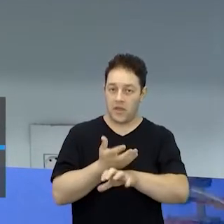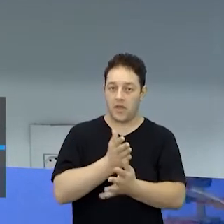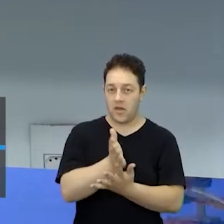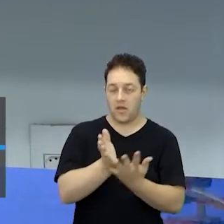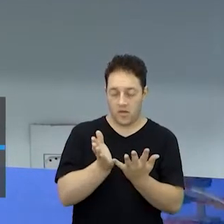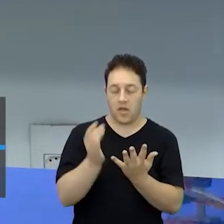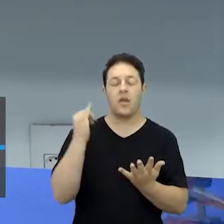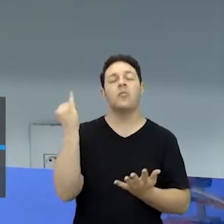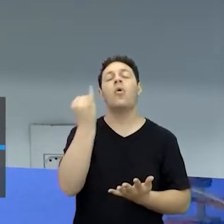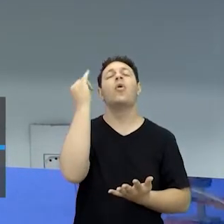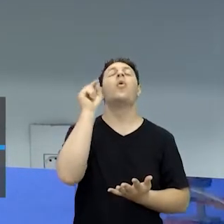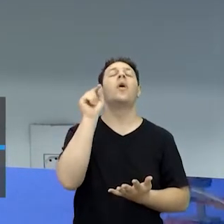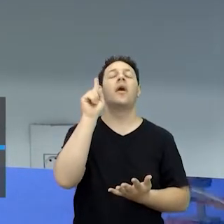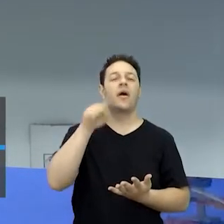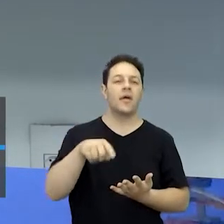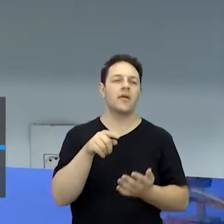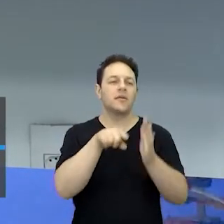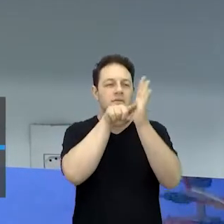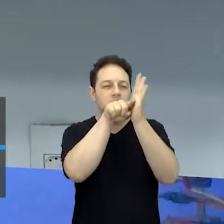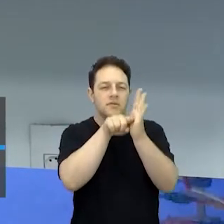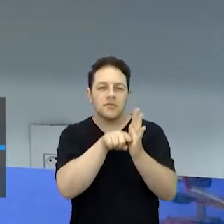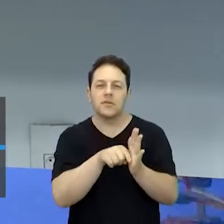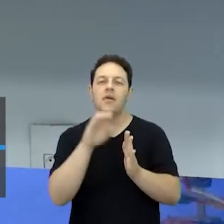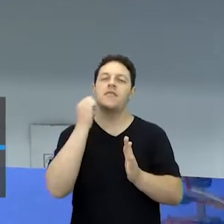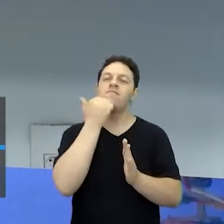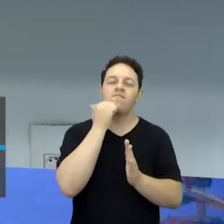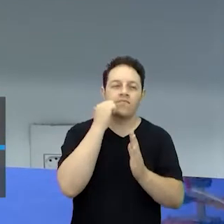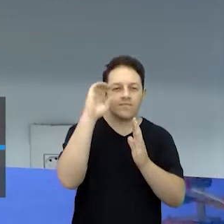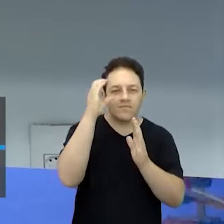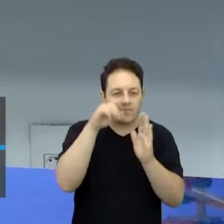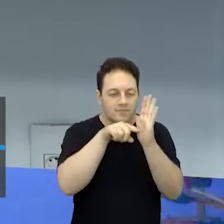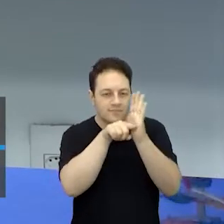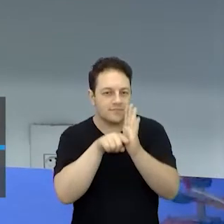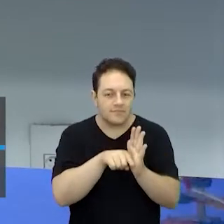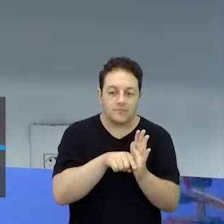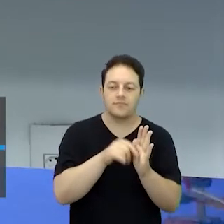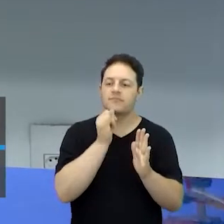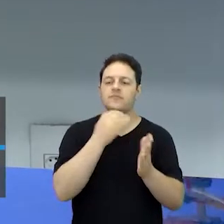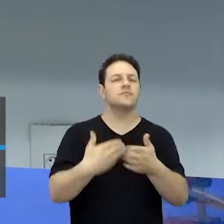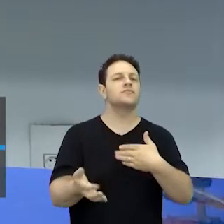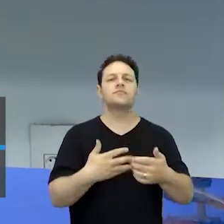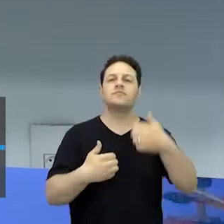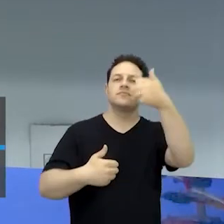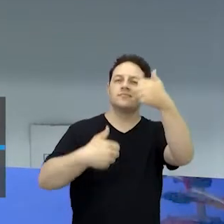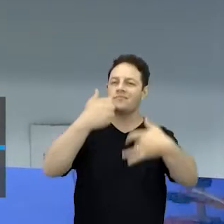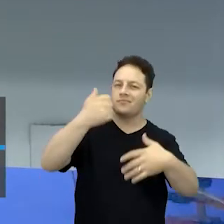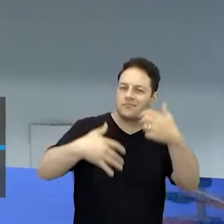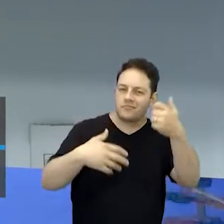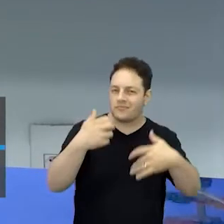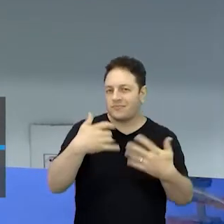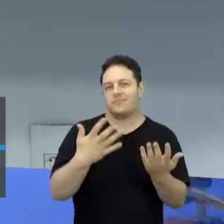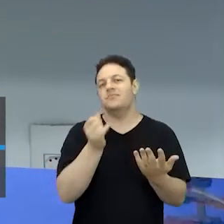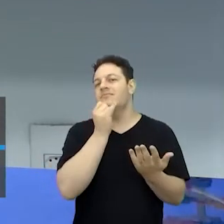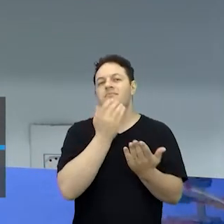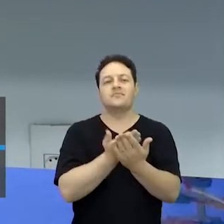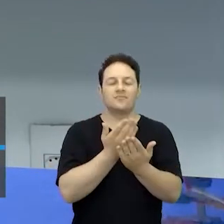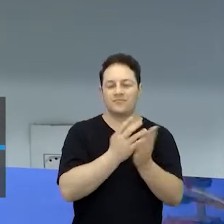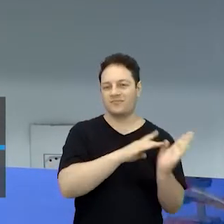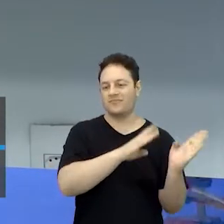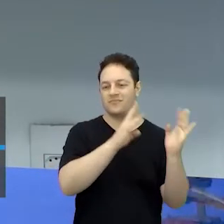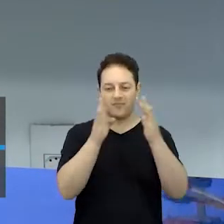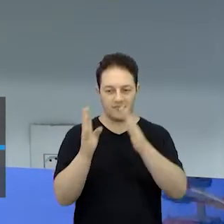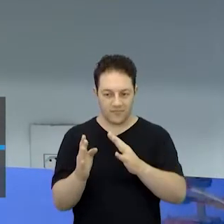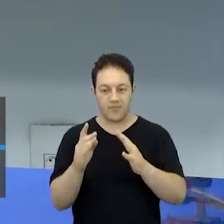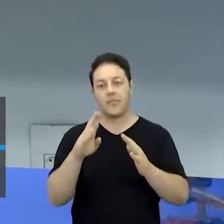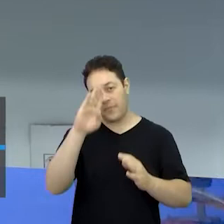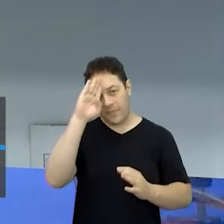um muito como base a questão da investigação científica então tudo que a gente for falar né durante a nossa aula